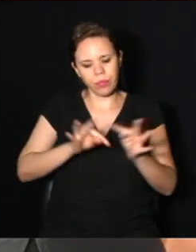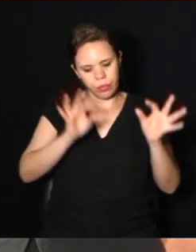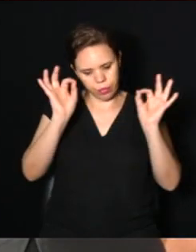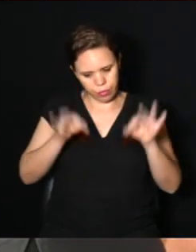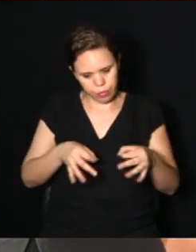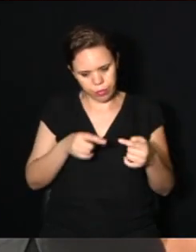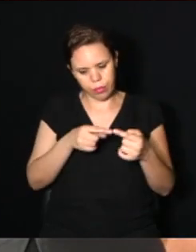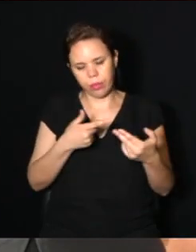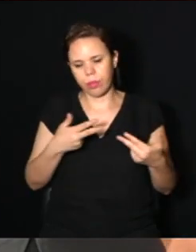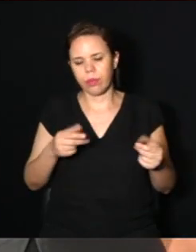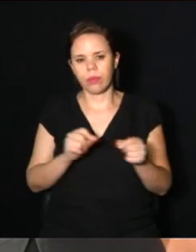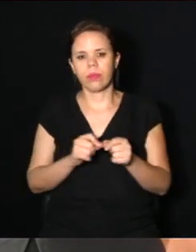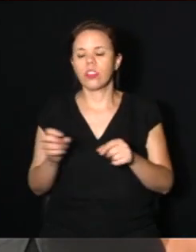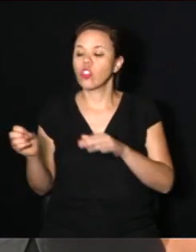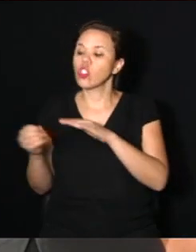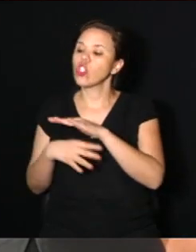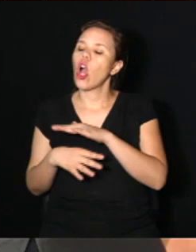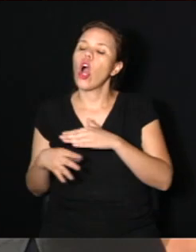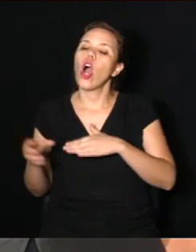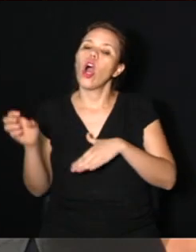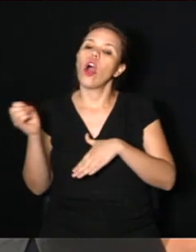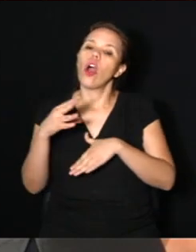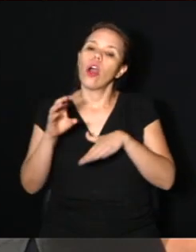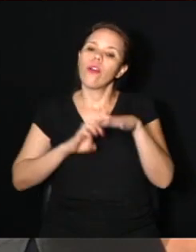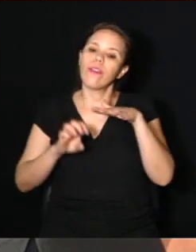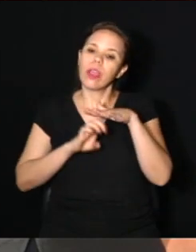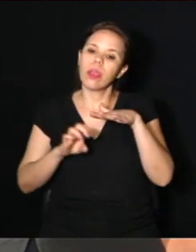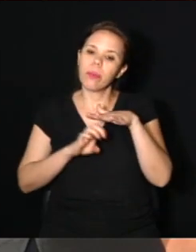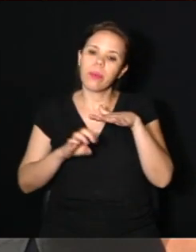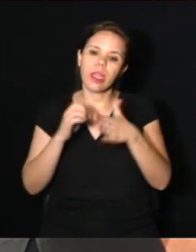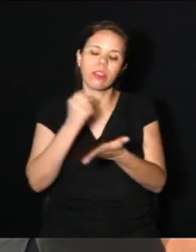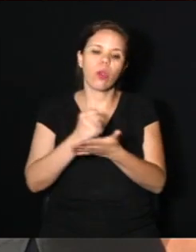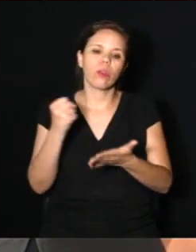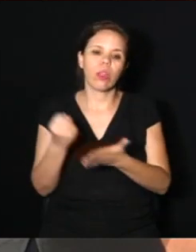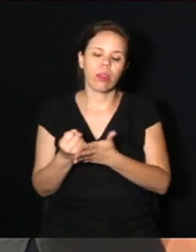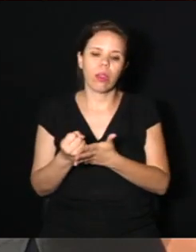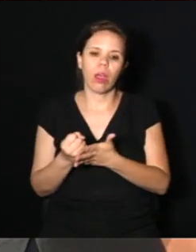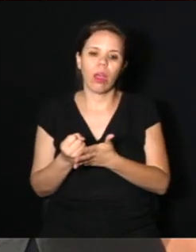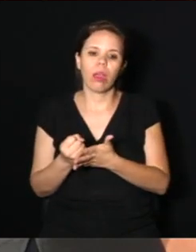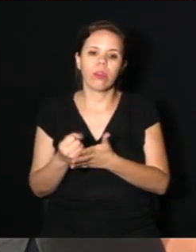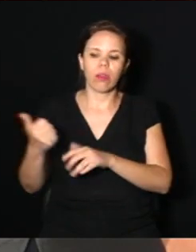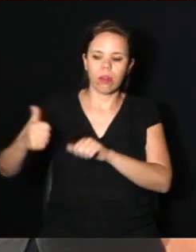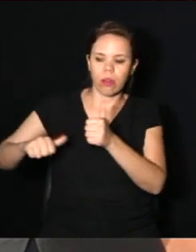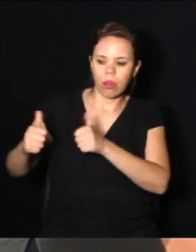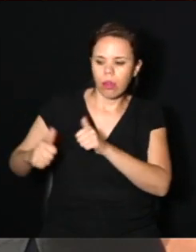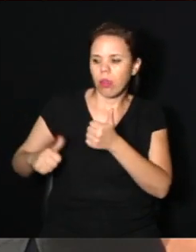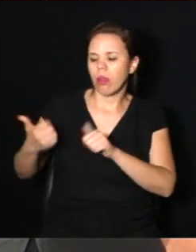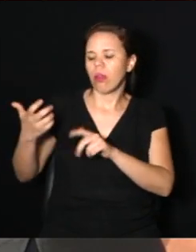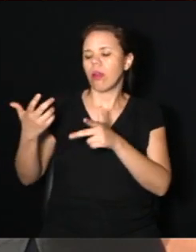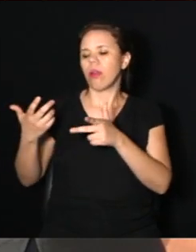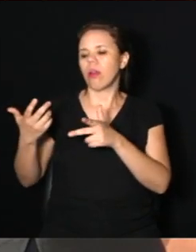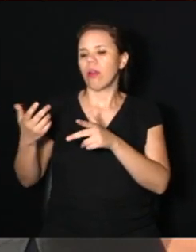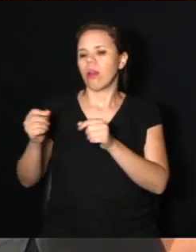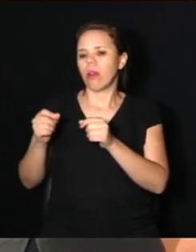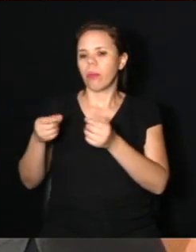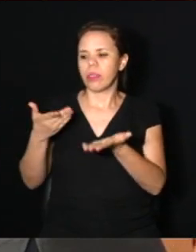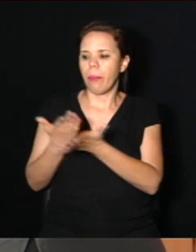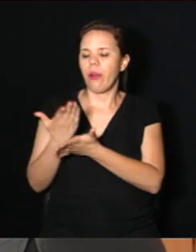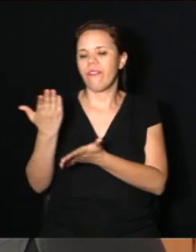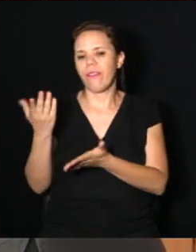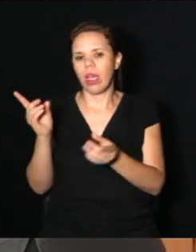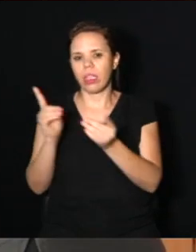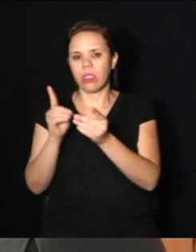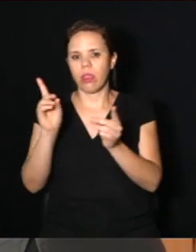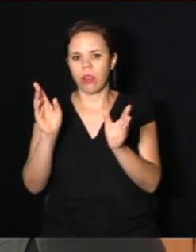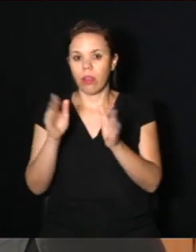uma nova empresa que vai ser contratada por licitação para esse tipo de atendimento. Espero